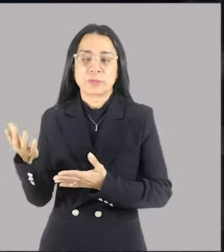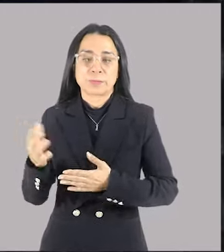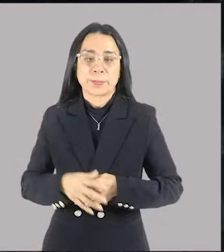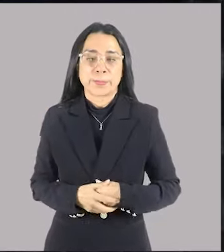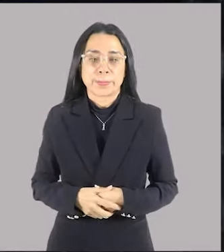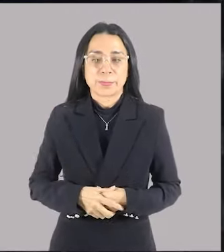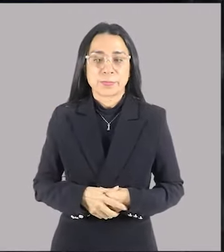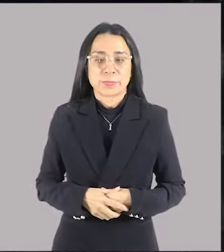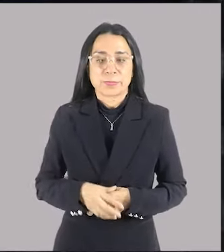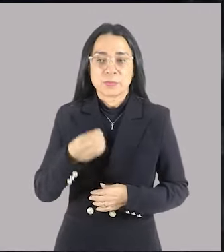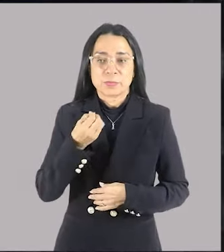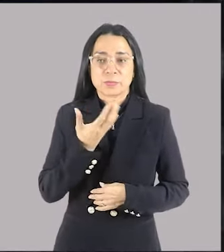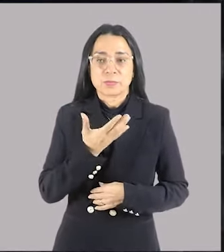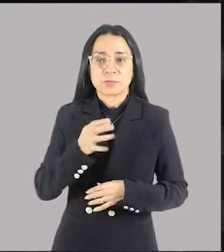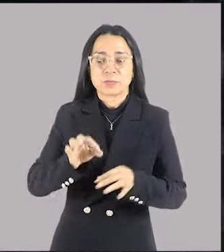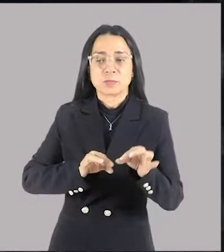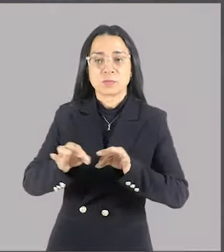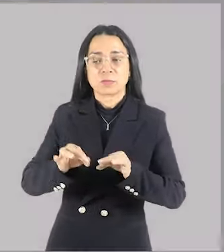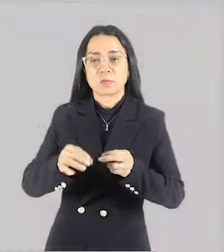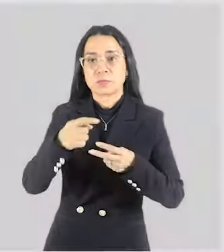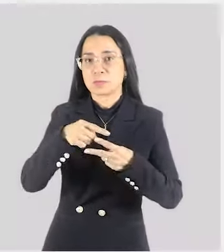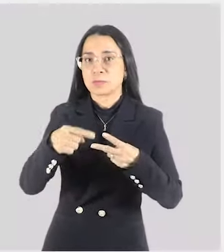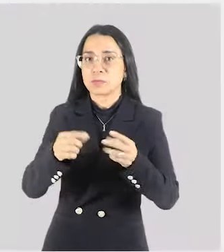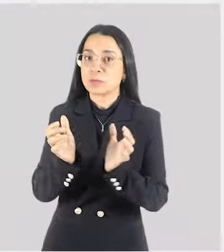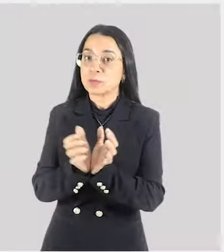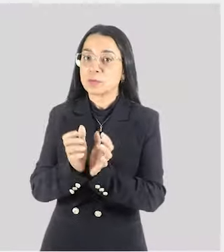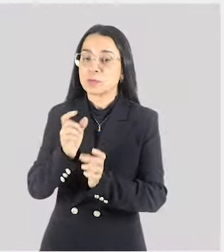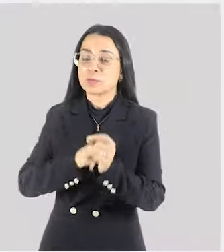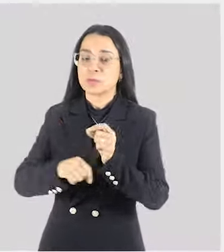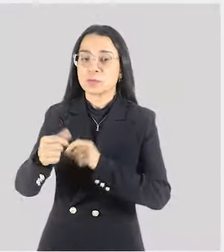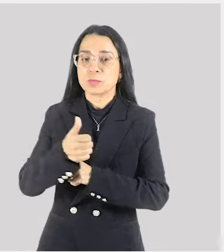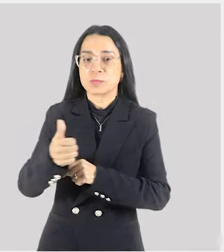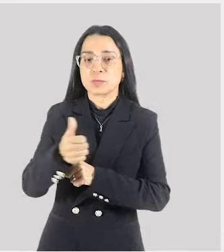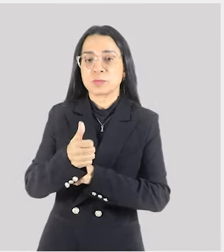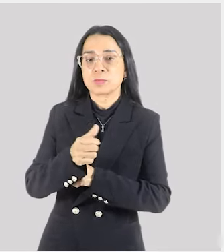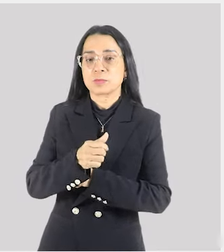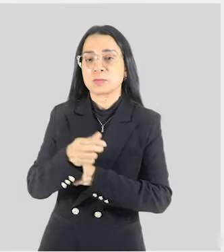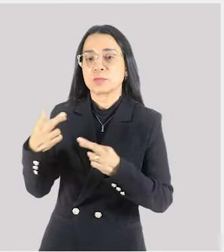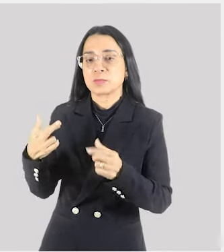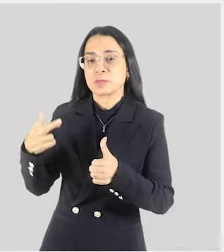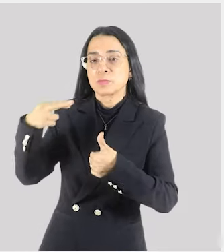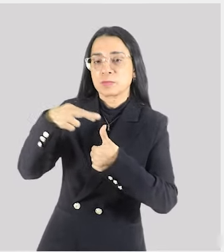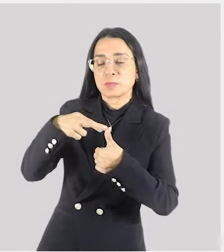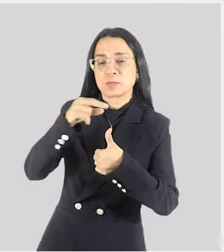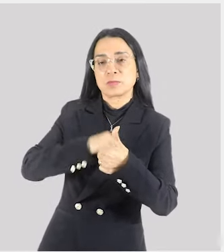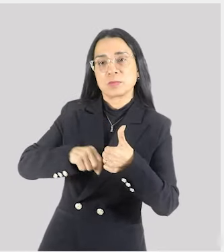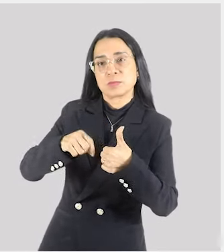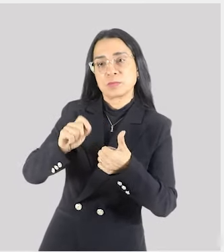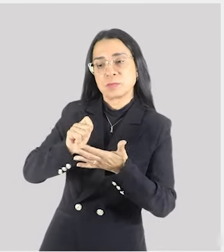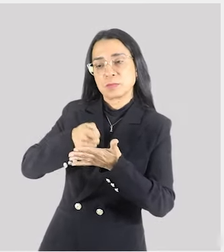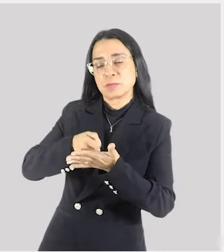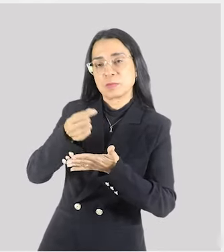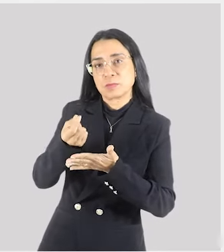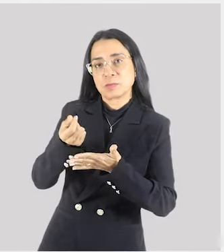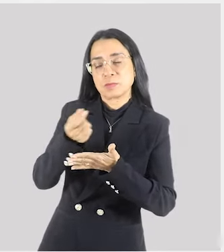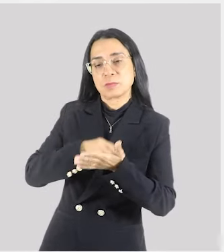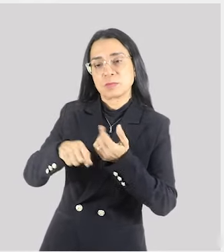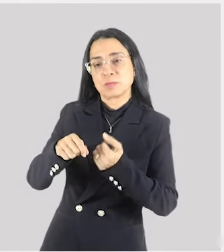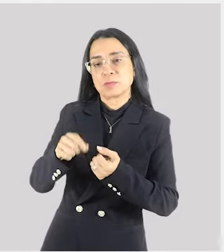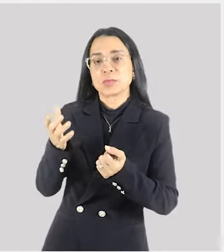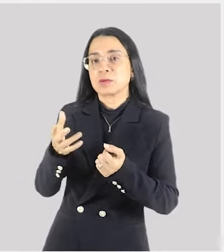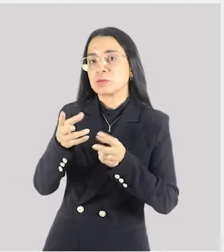Ok bom eles são divididos em dois grupos primeiramente estamos falando dos cargos em comissão os cargos em comissão